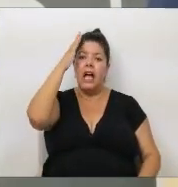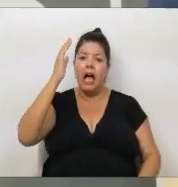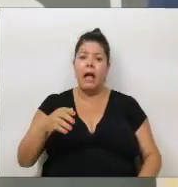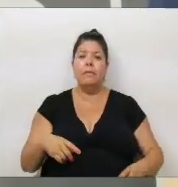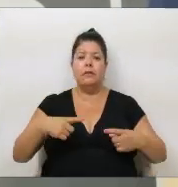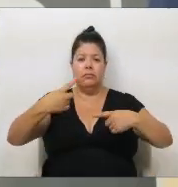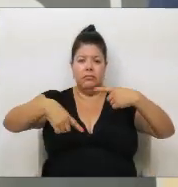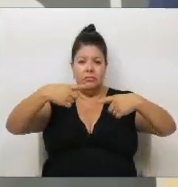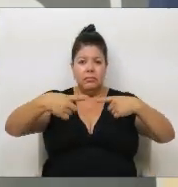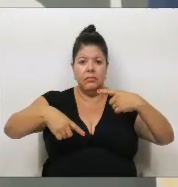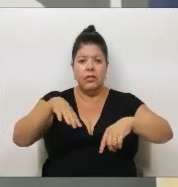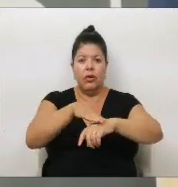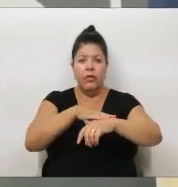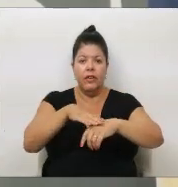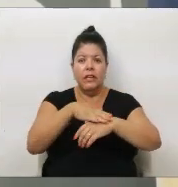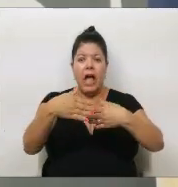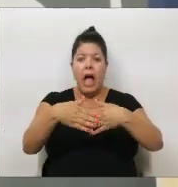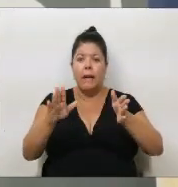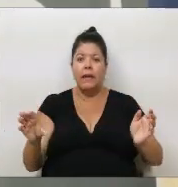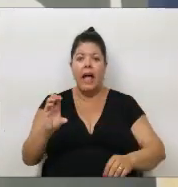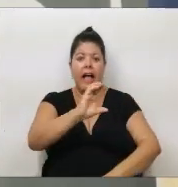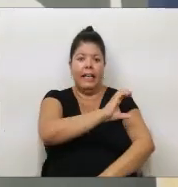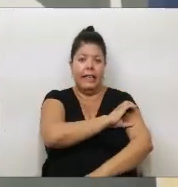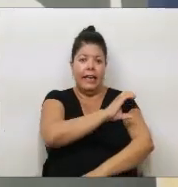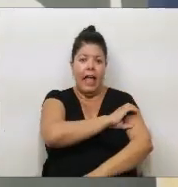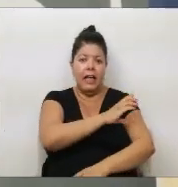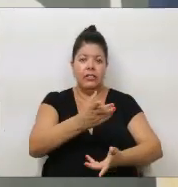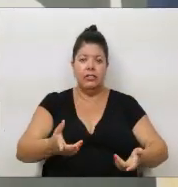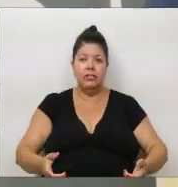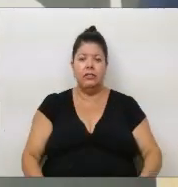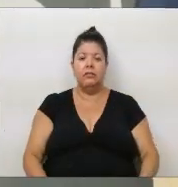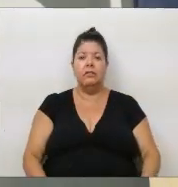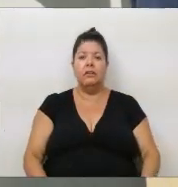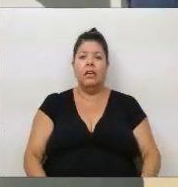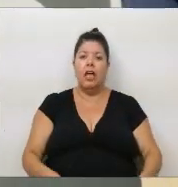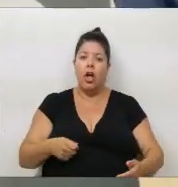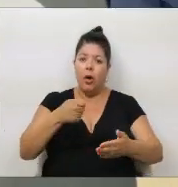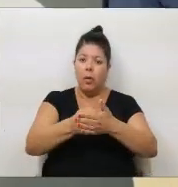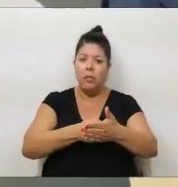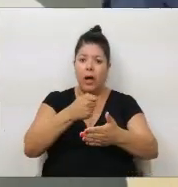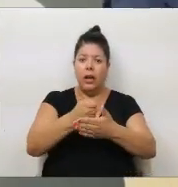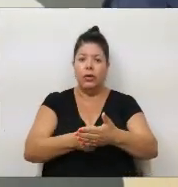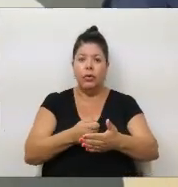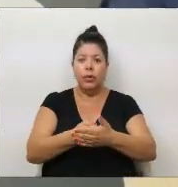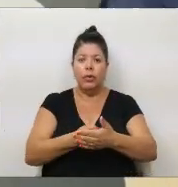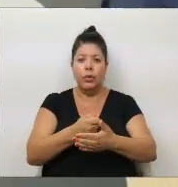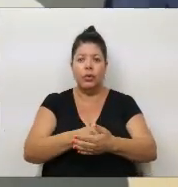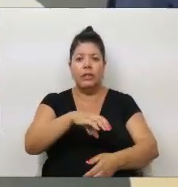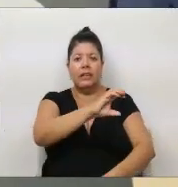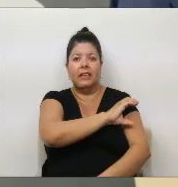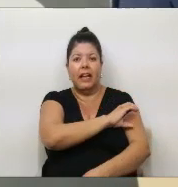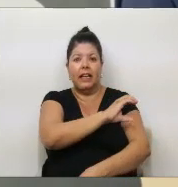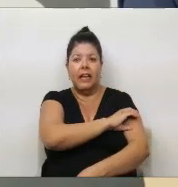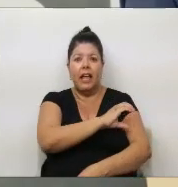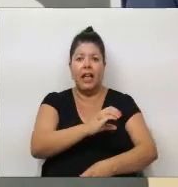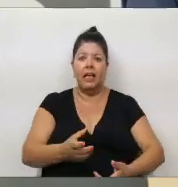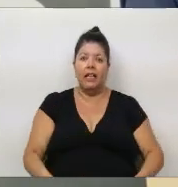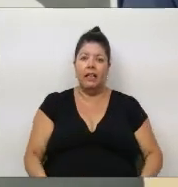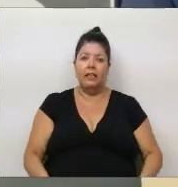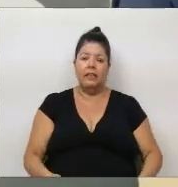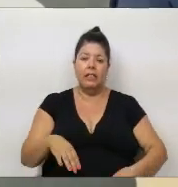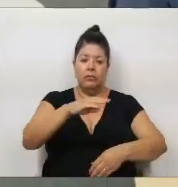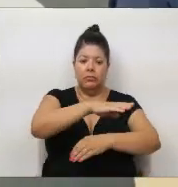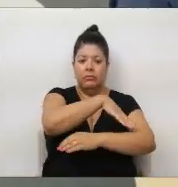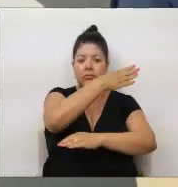discutiu que tem que ampliar a creche, que aliás eu esqueci de dizer, não, uma luta nossa é que a creche seja em tempo